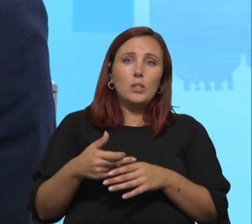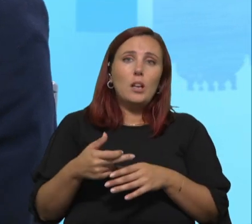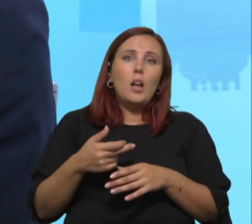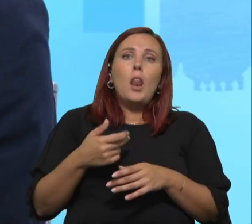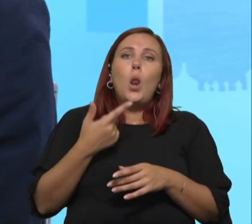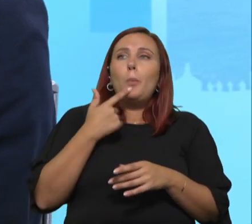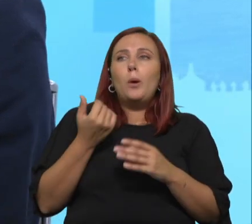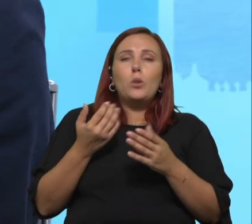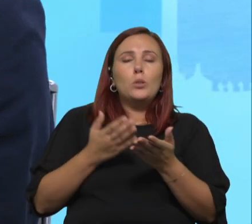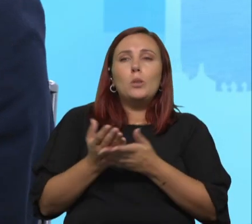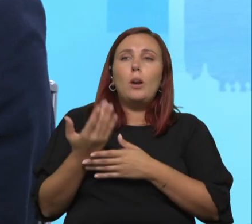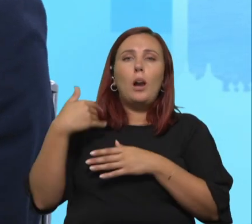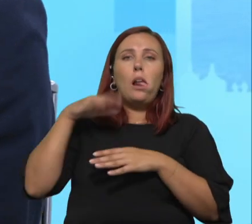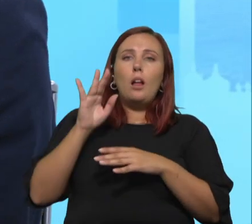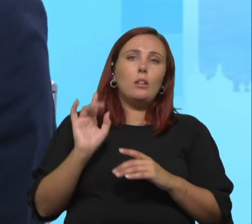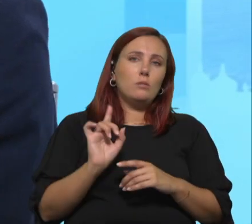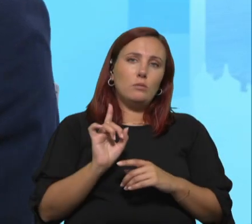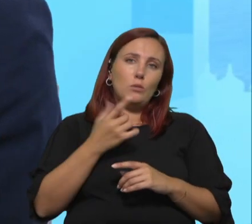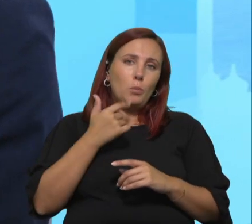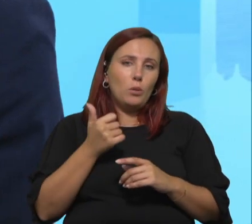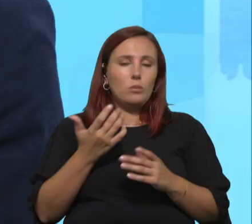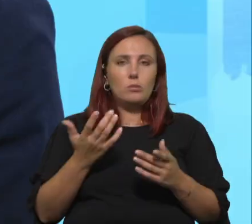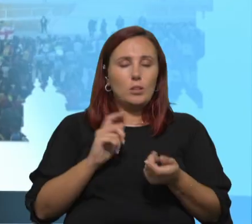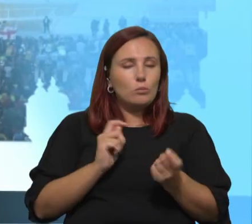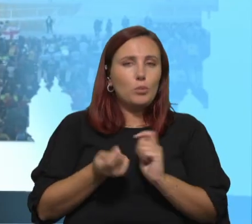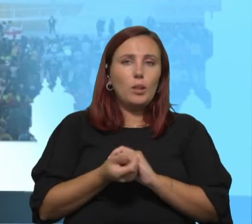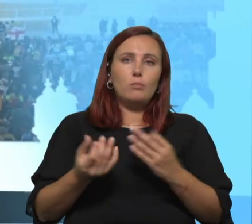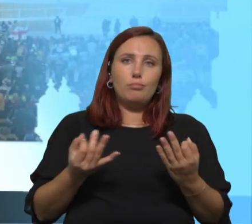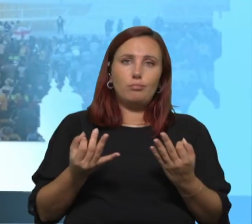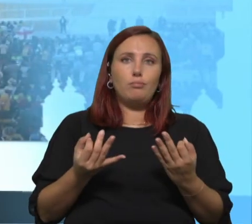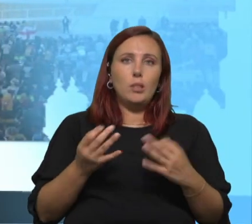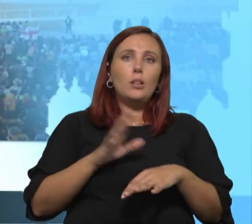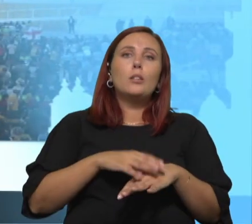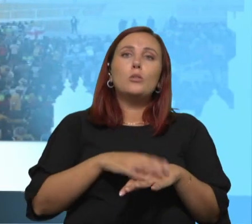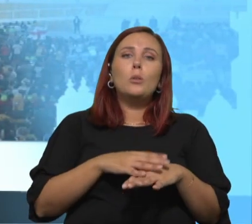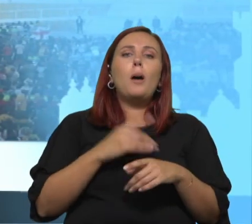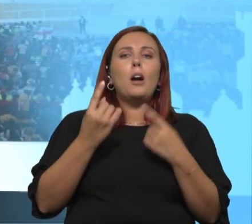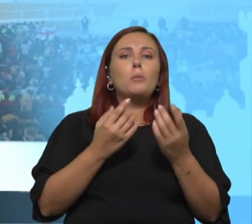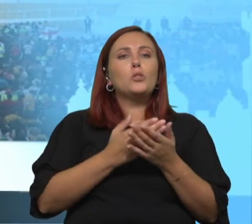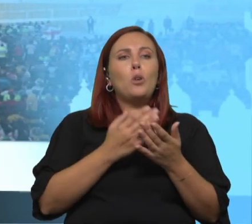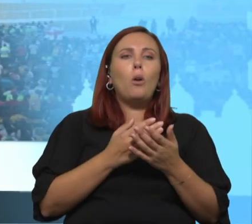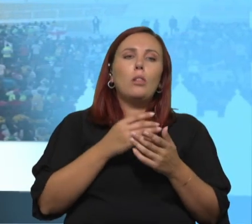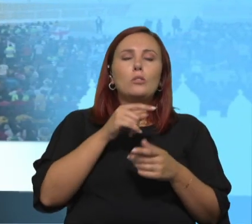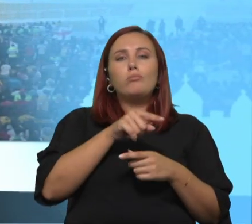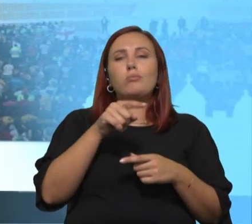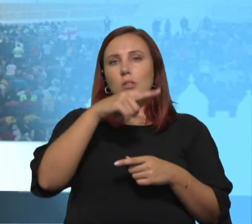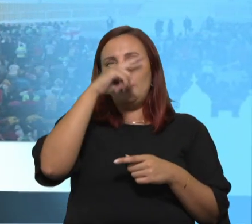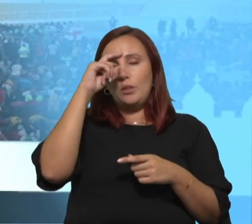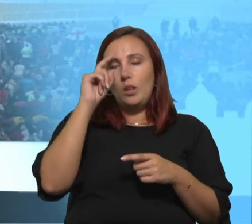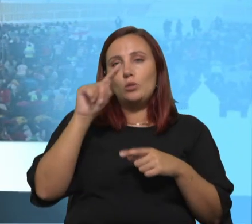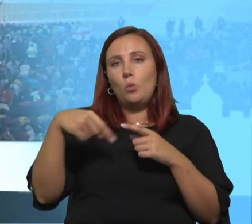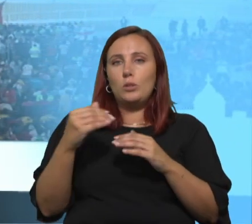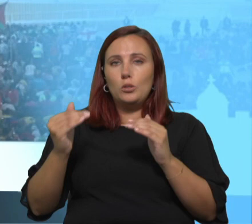vida da escola, não é? Senão ela não está a cumprir o seu propósito. Acredito que numas escolas com mais dificuldade do que noutras, sem dúvida nenhuma com a sua história,